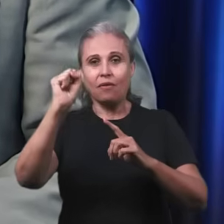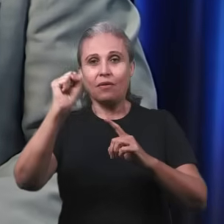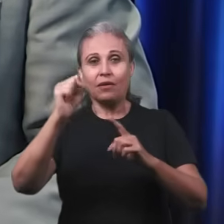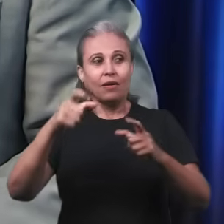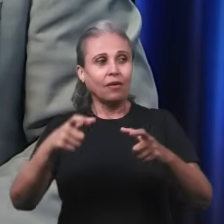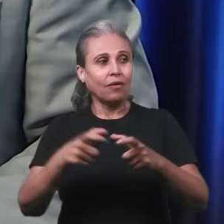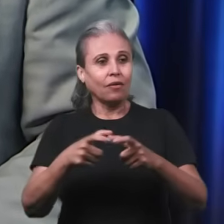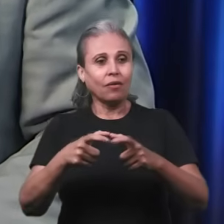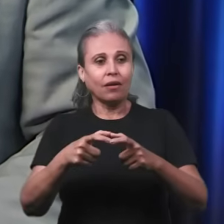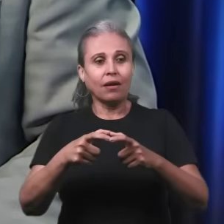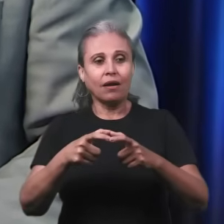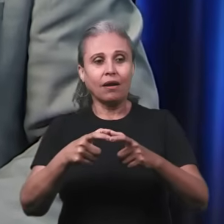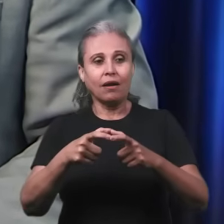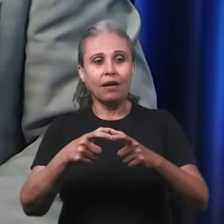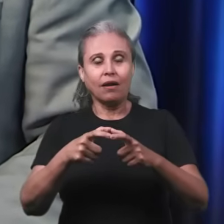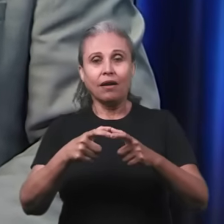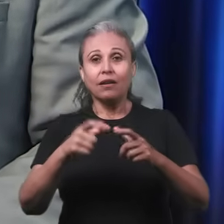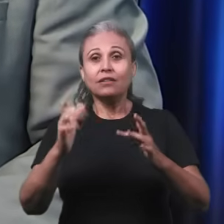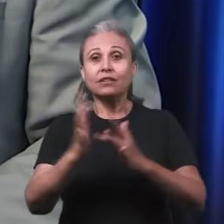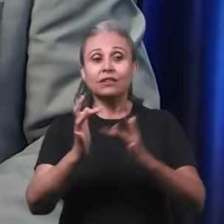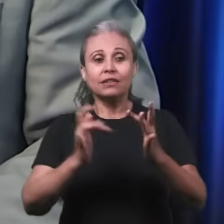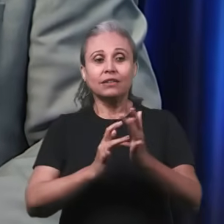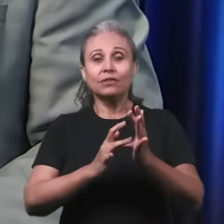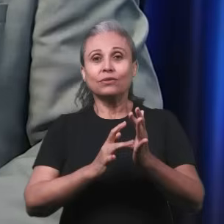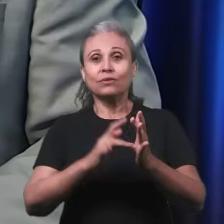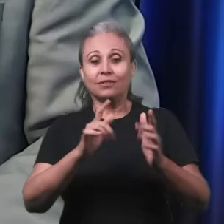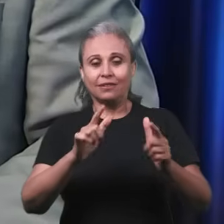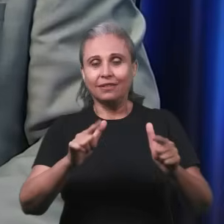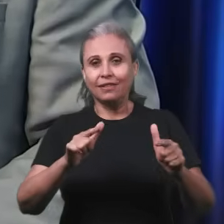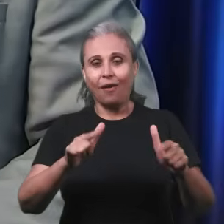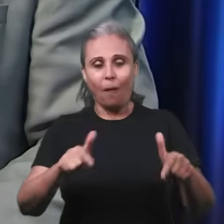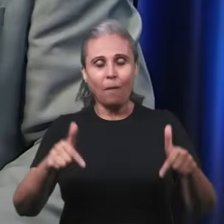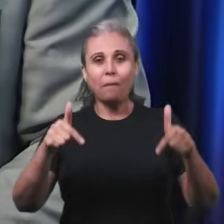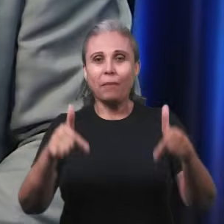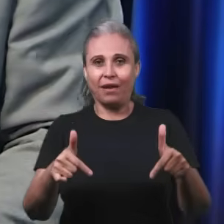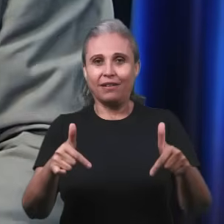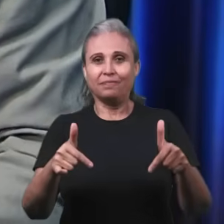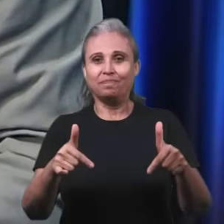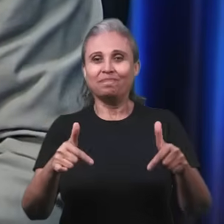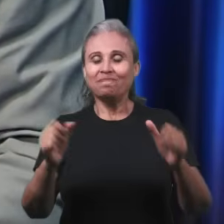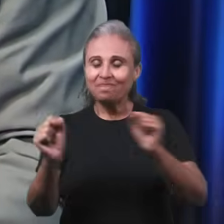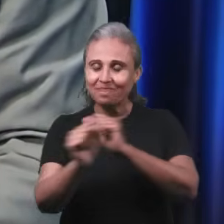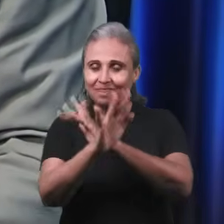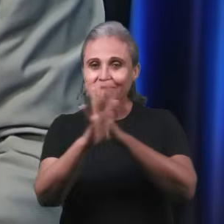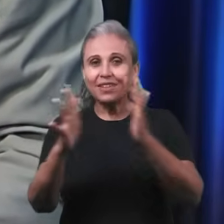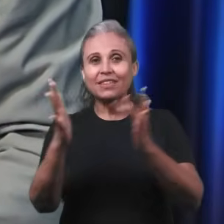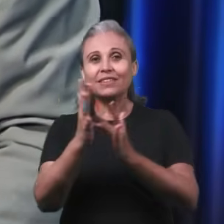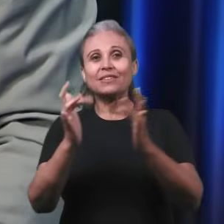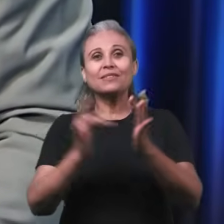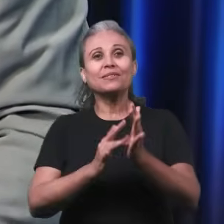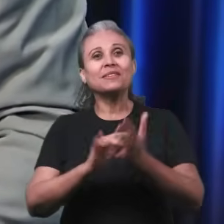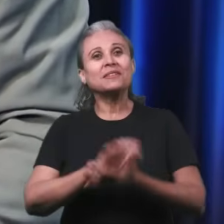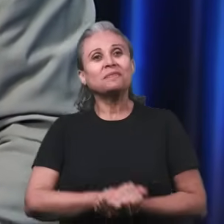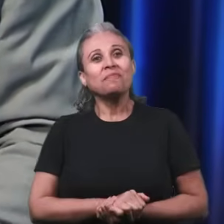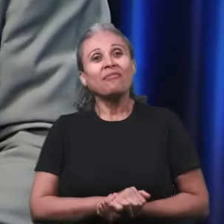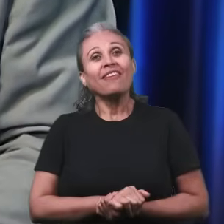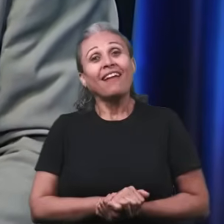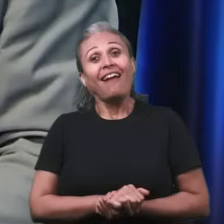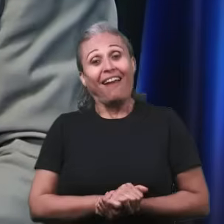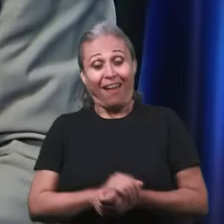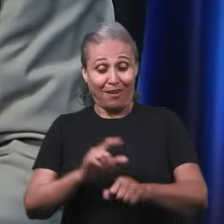opera, na igreja. Deus vai operar na sua vida. Glória a Glória a Deus. Deus. Glória a Jesus. Bom, parece que nosso